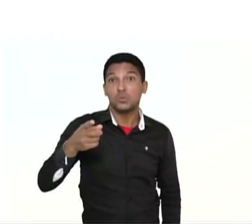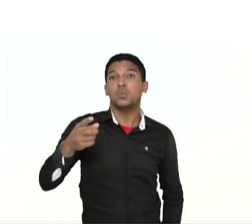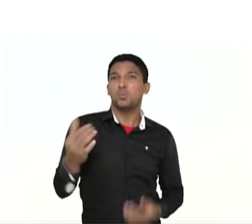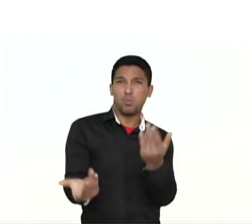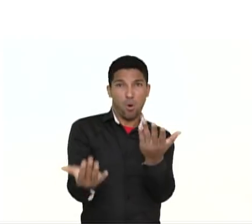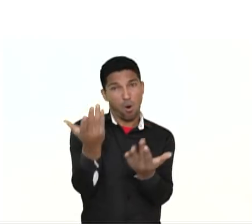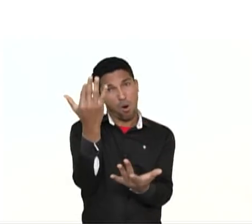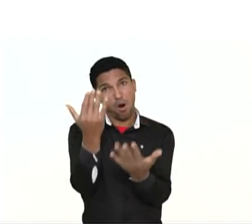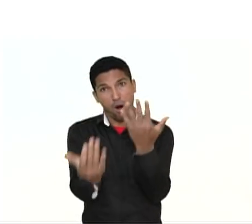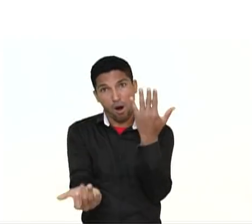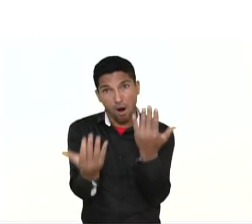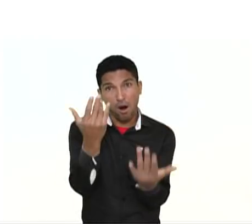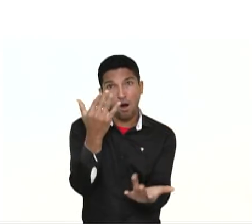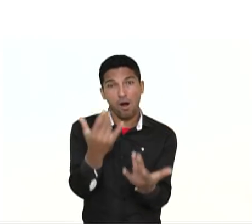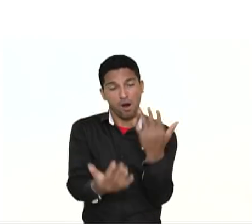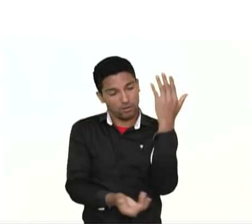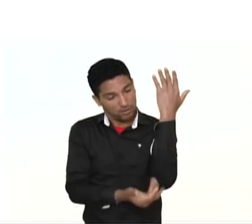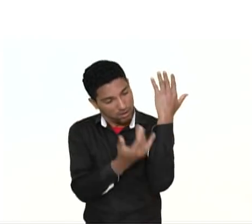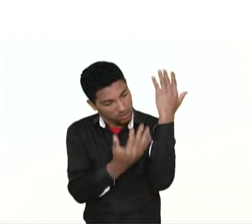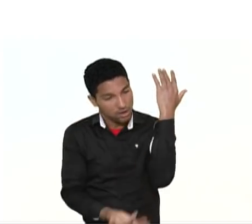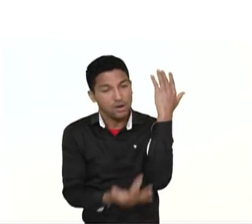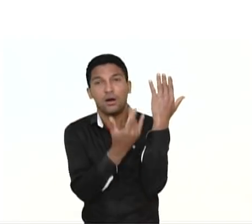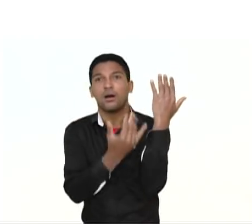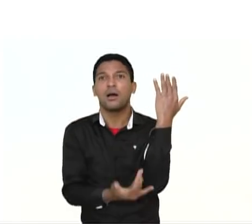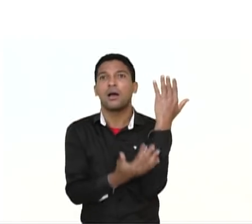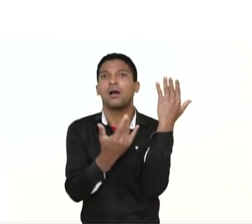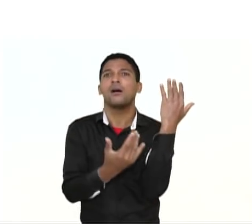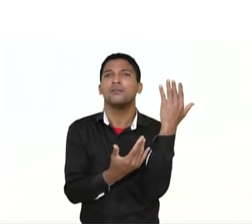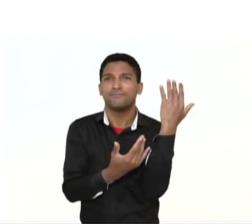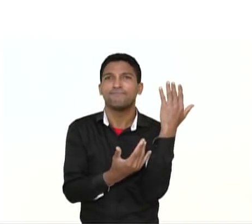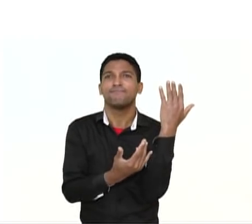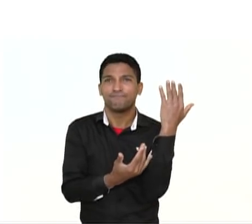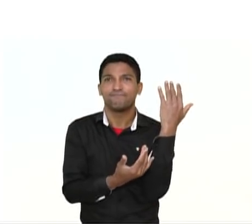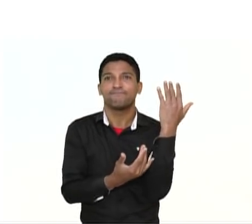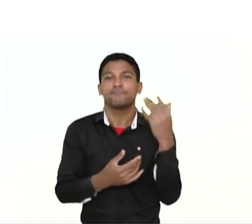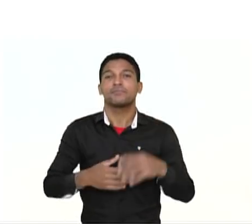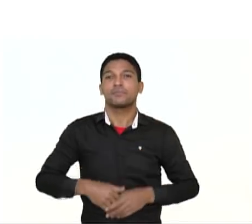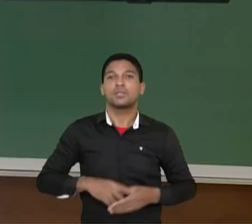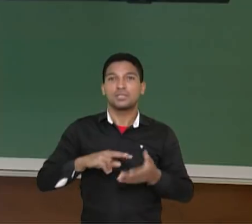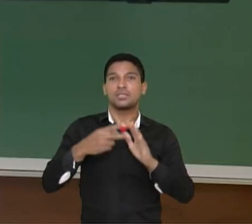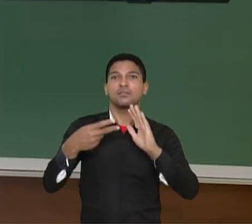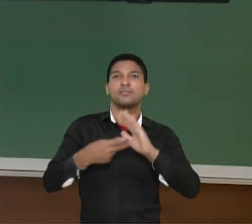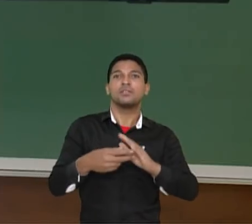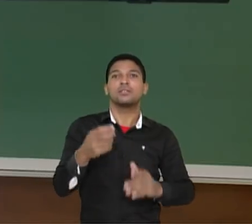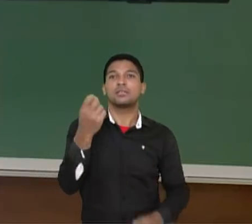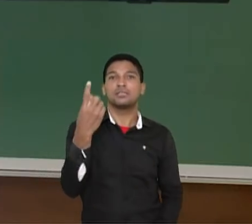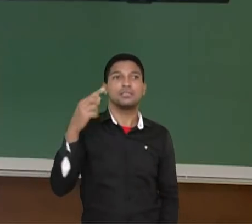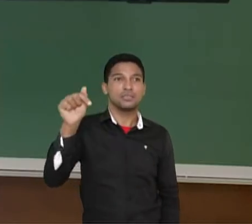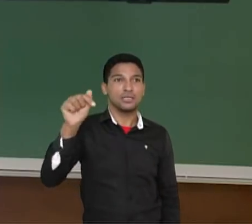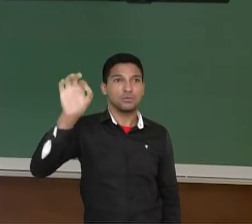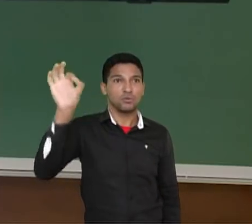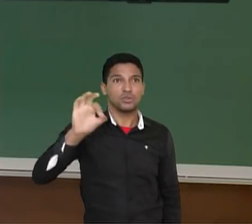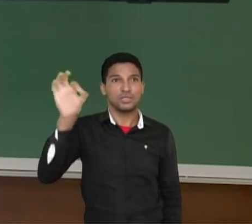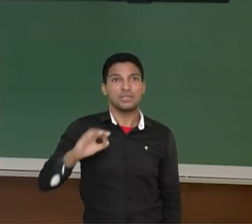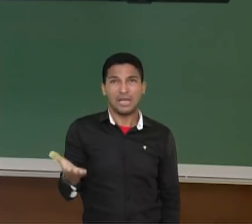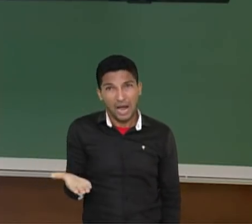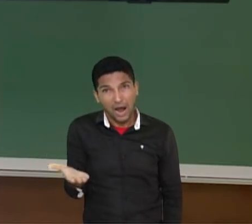um aumento de 17% em relação ao mesmo período de 2019, segundo o